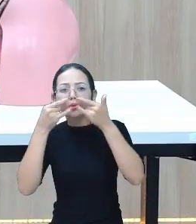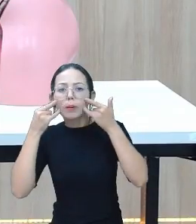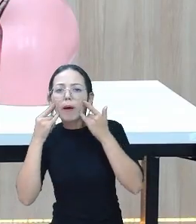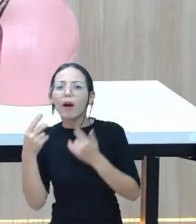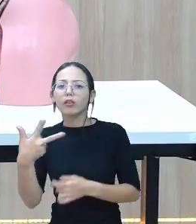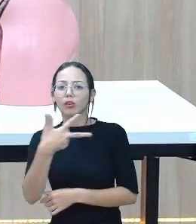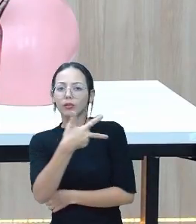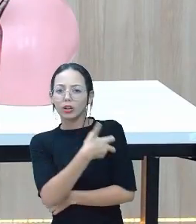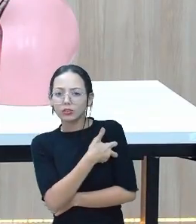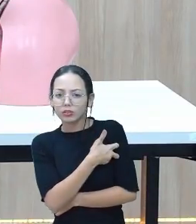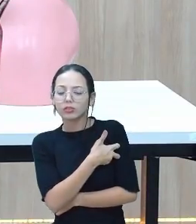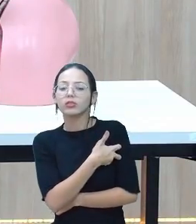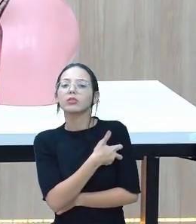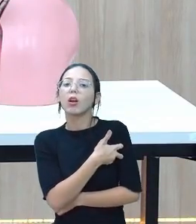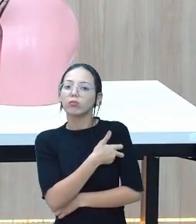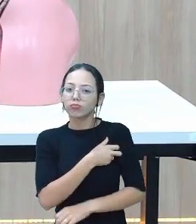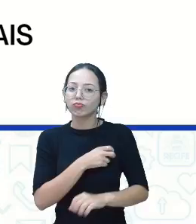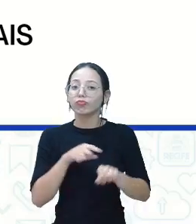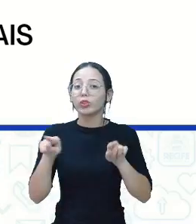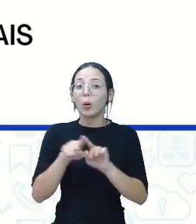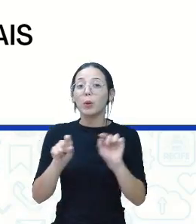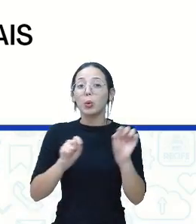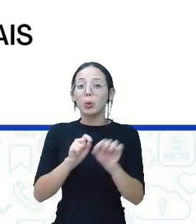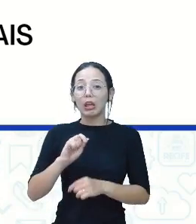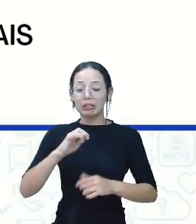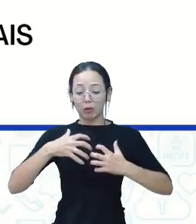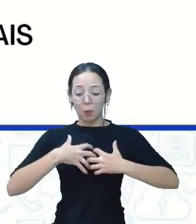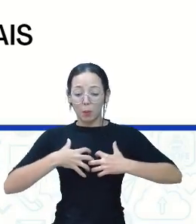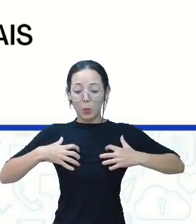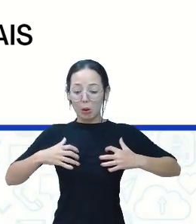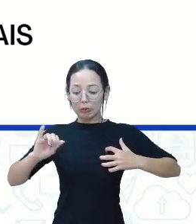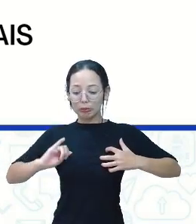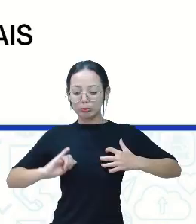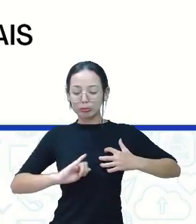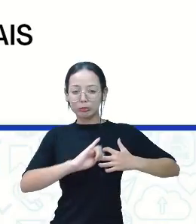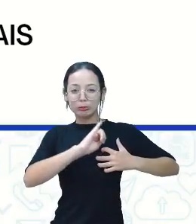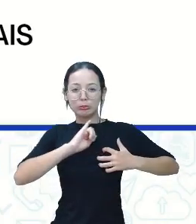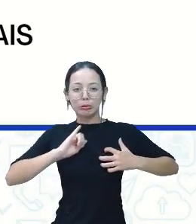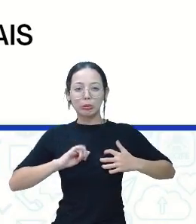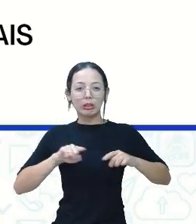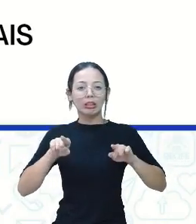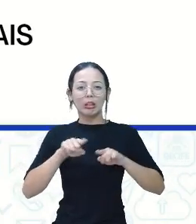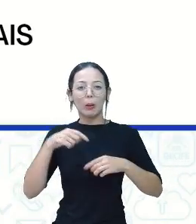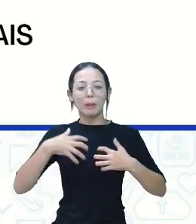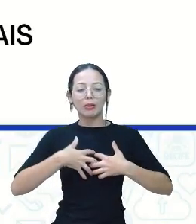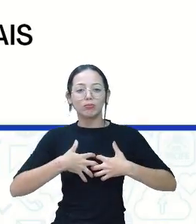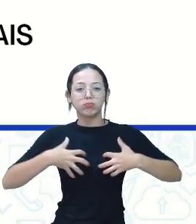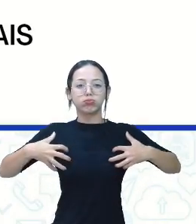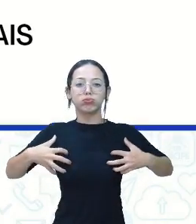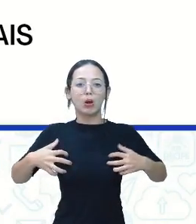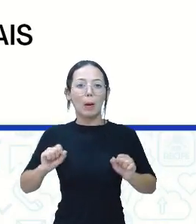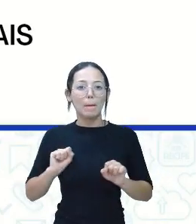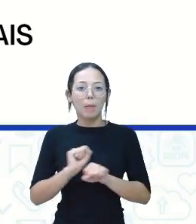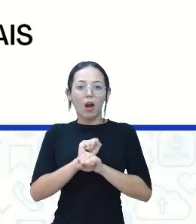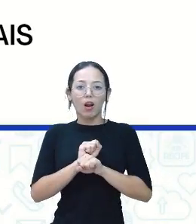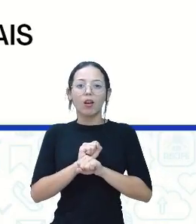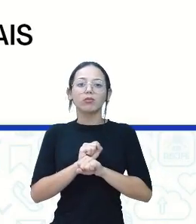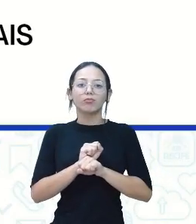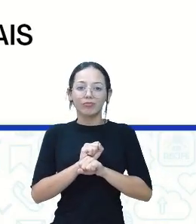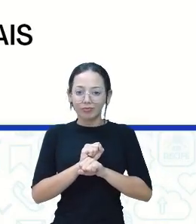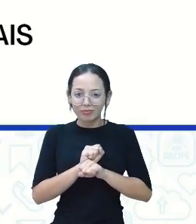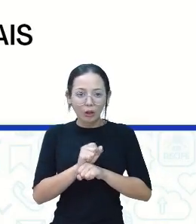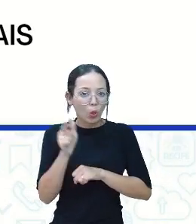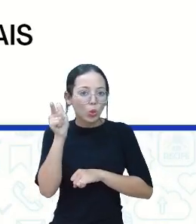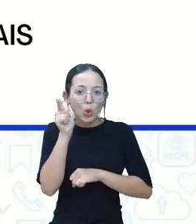a vacina. Causam inflamação no pulmão e faz com que o pulmão, ele para de funcionar,